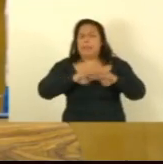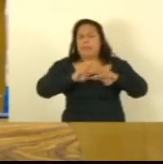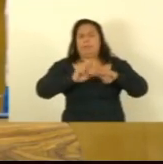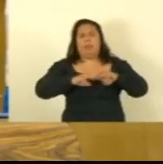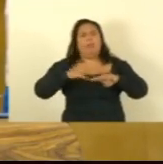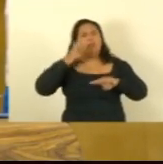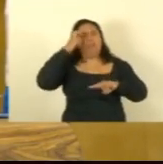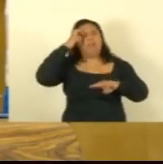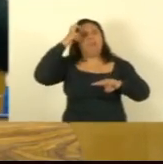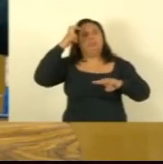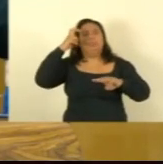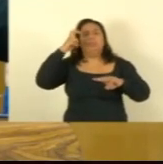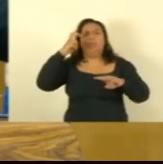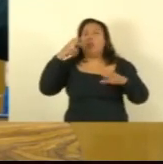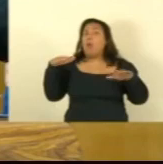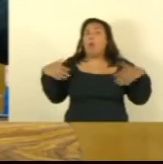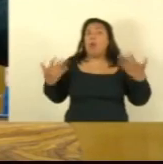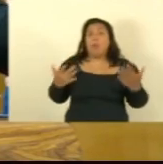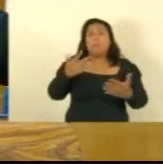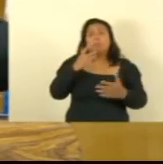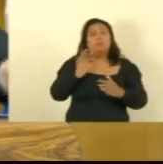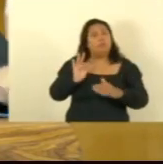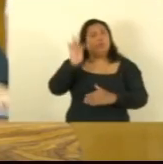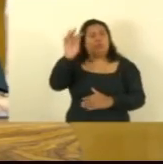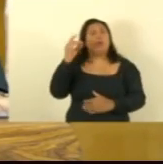matemáticos, quem sabe até deputados.